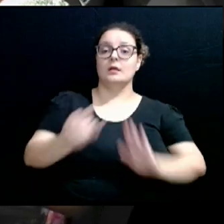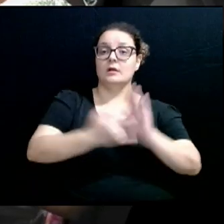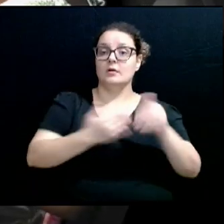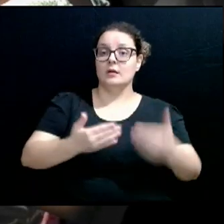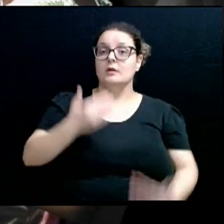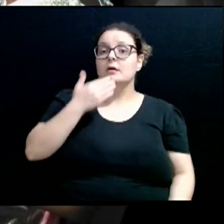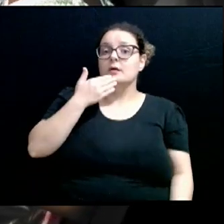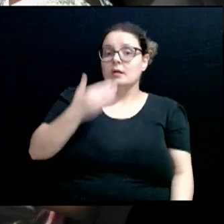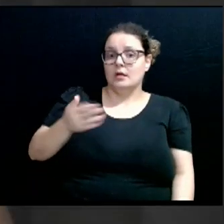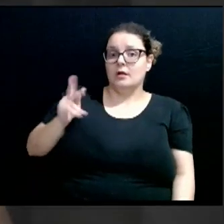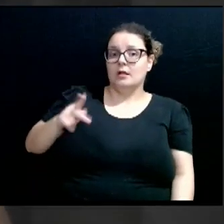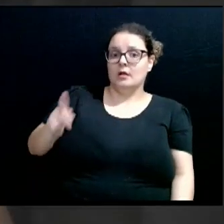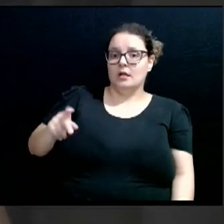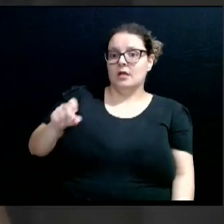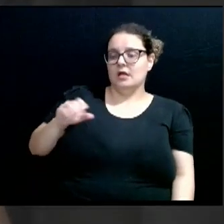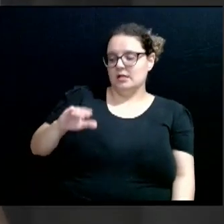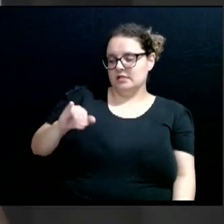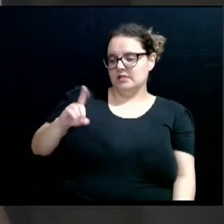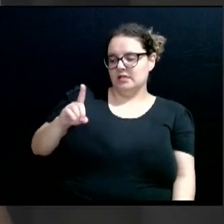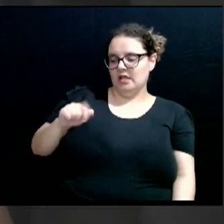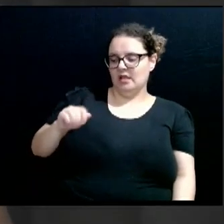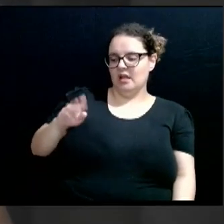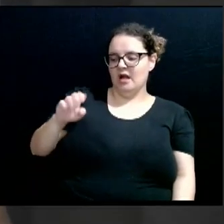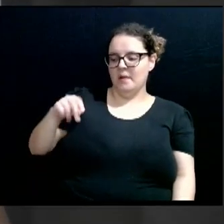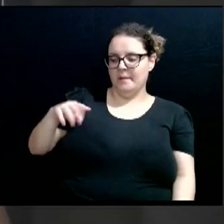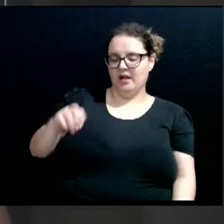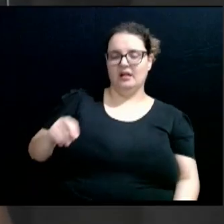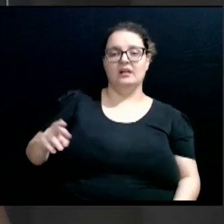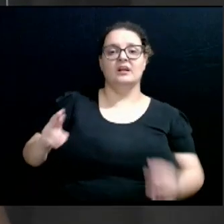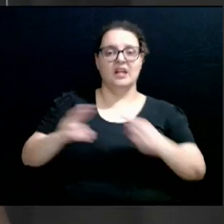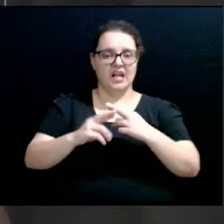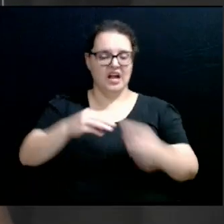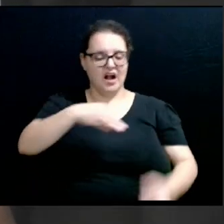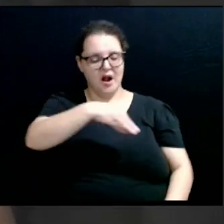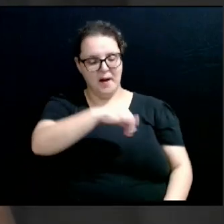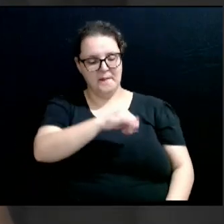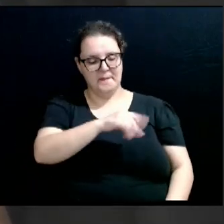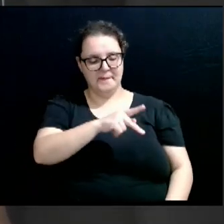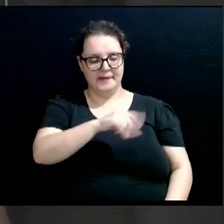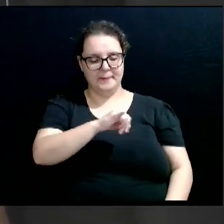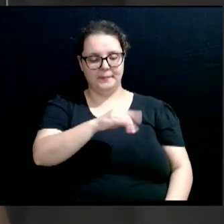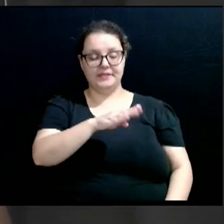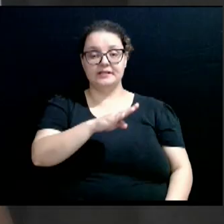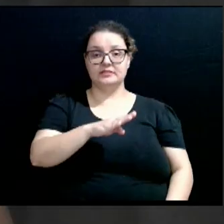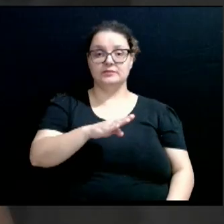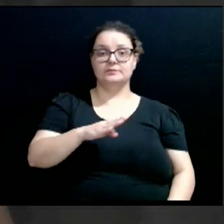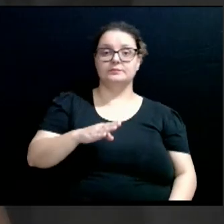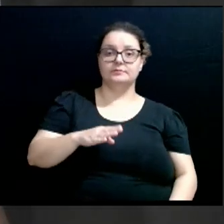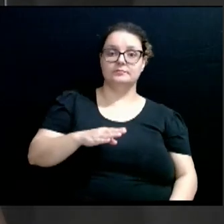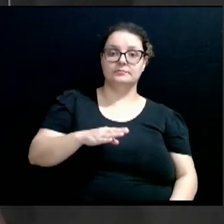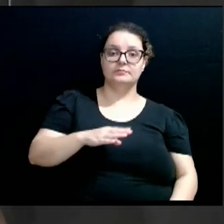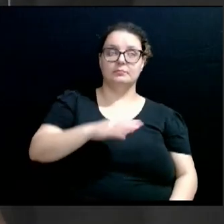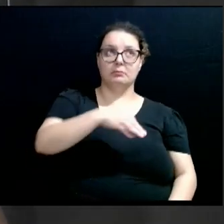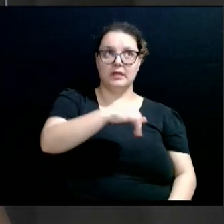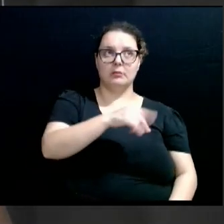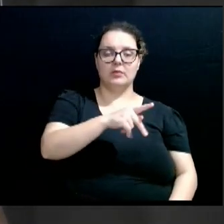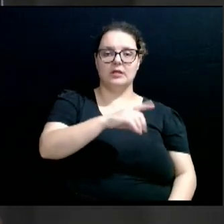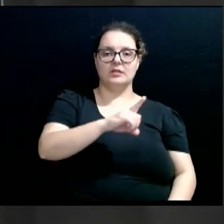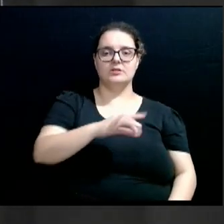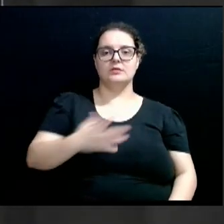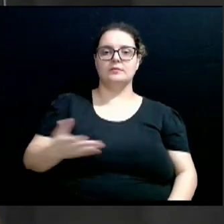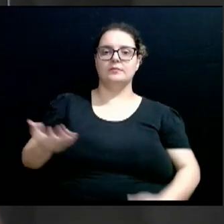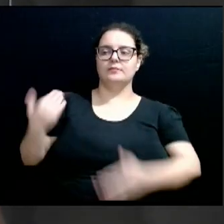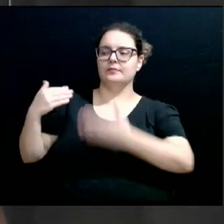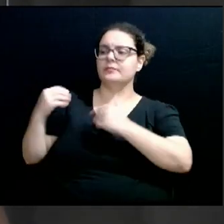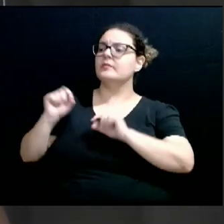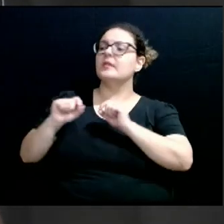Bento, né, por conta dessa relação que ela tem com o MIPID. No ano passado, no evento que nós fomos, a Cida Bento, ela perguntou quem é do MIPID. E aí